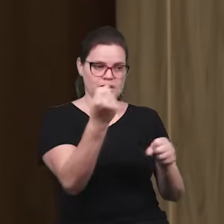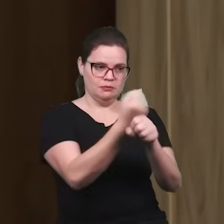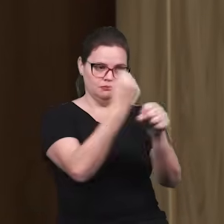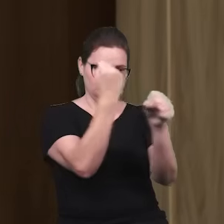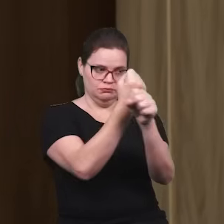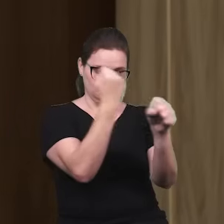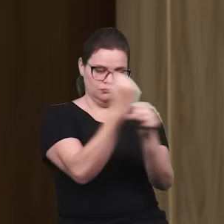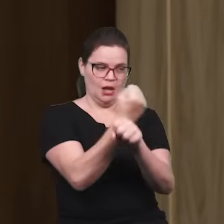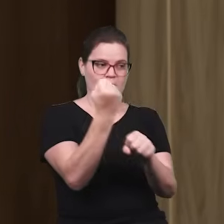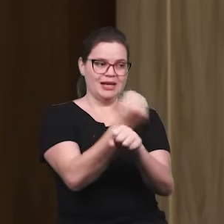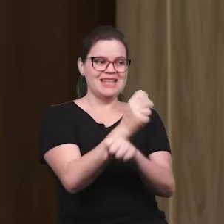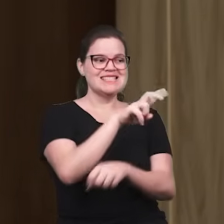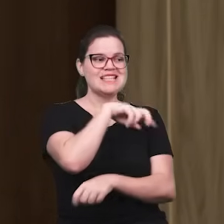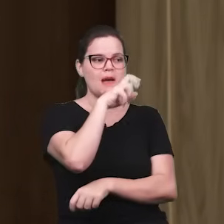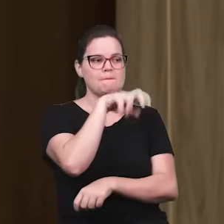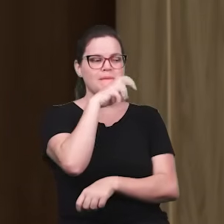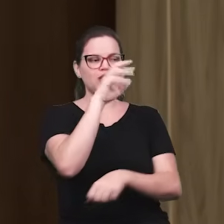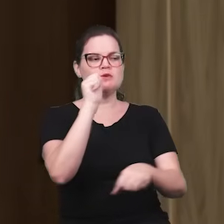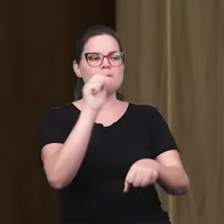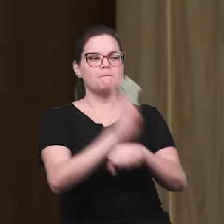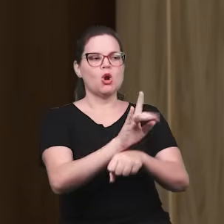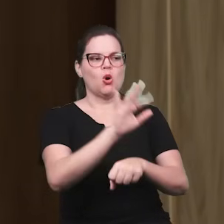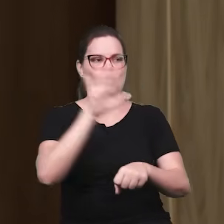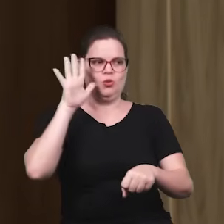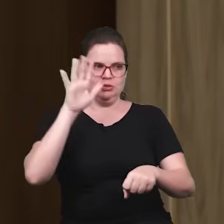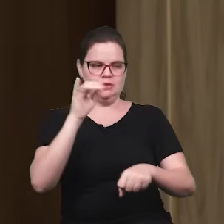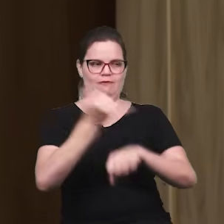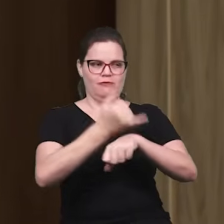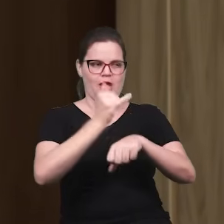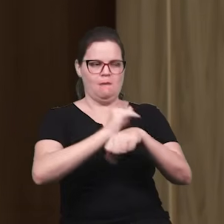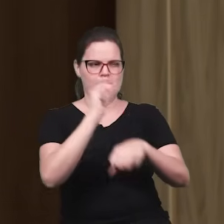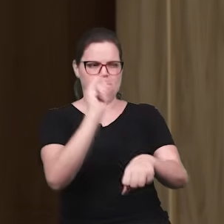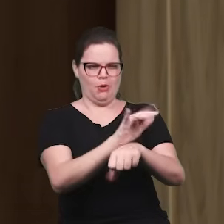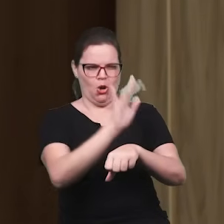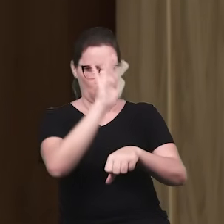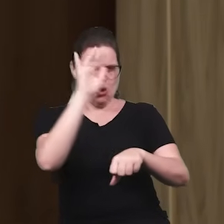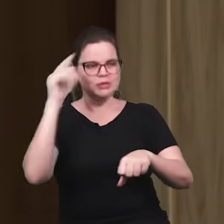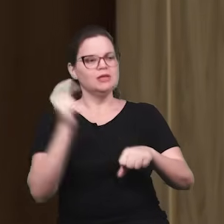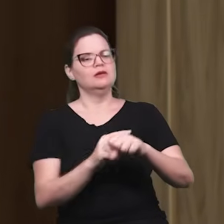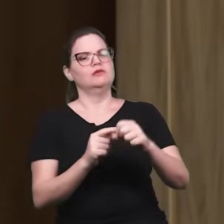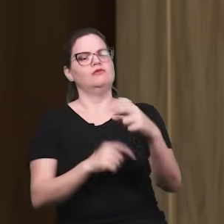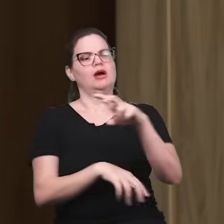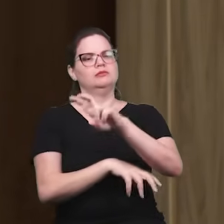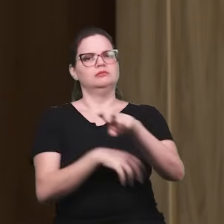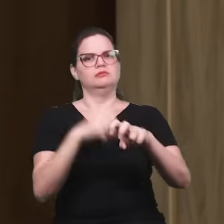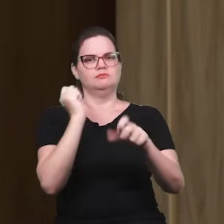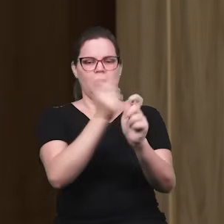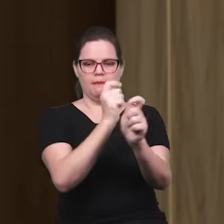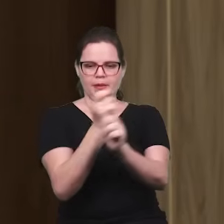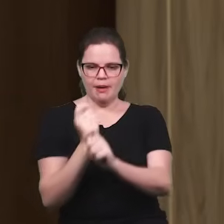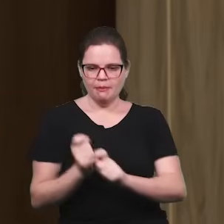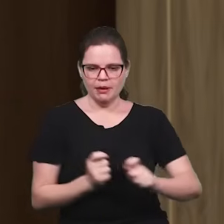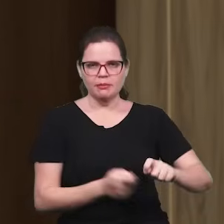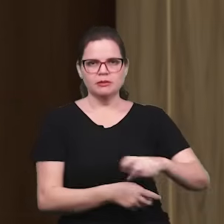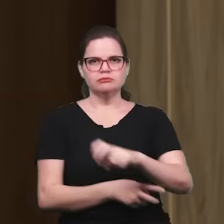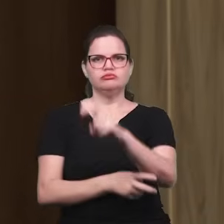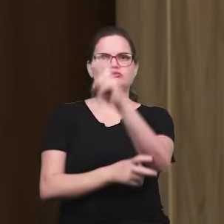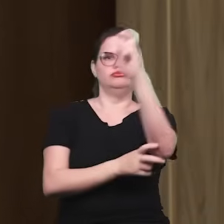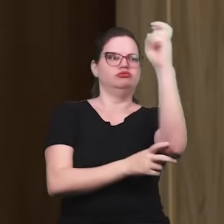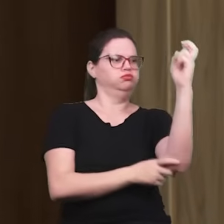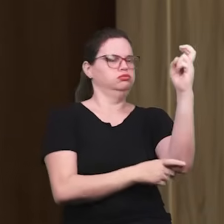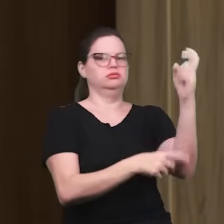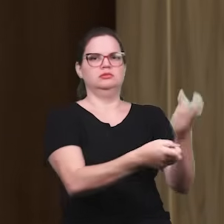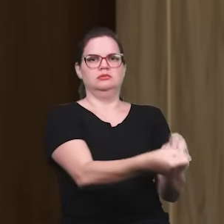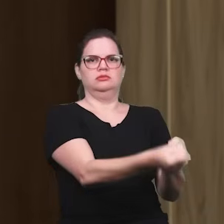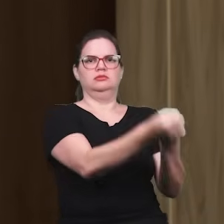bronze e todos os que olhassem para aquela serpente ficariam curados daquele veneno. Exato. Então, Jesus,